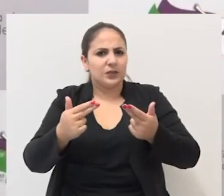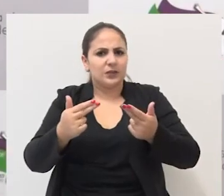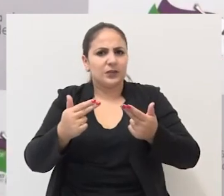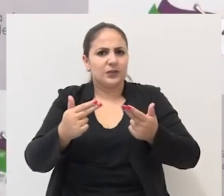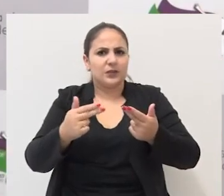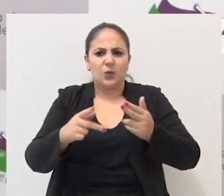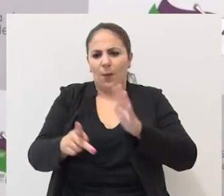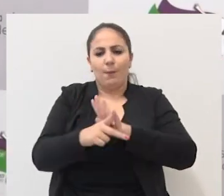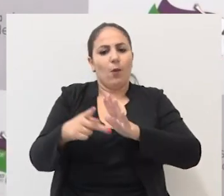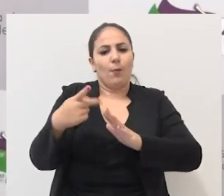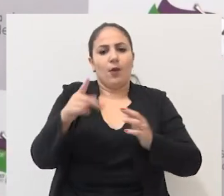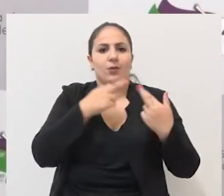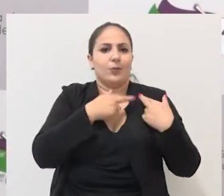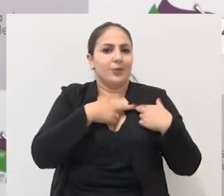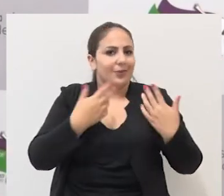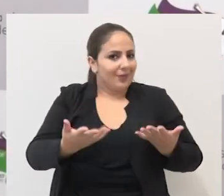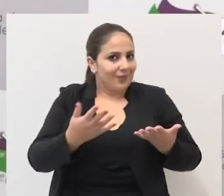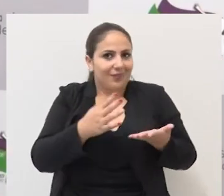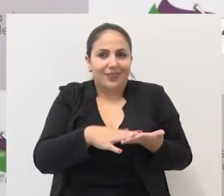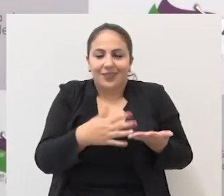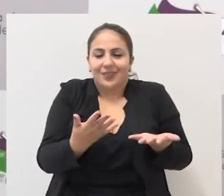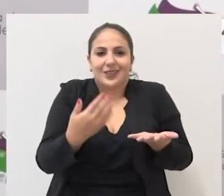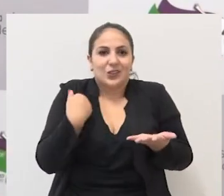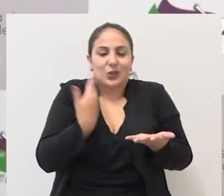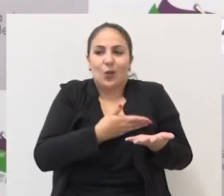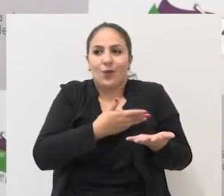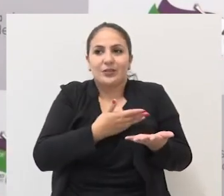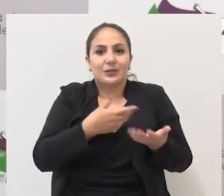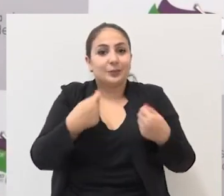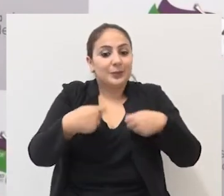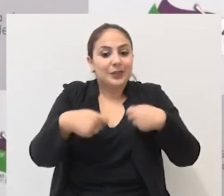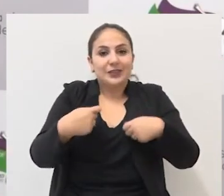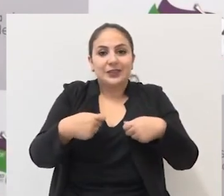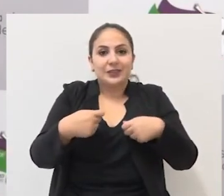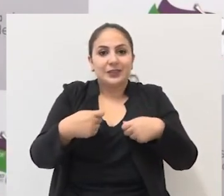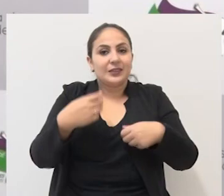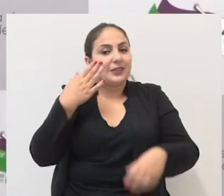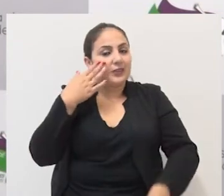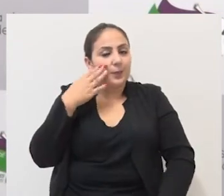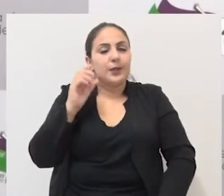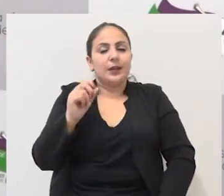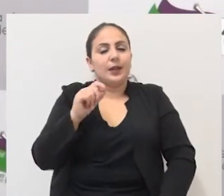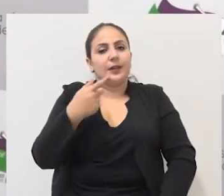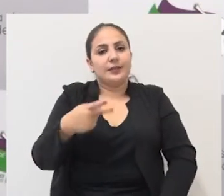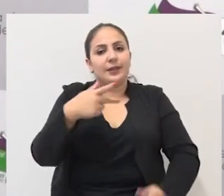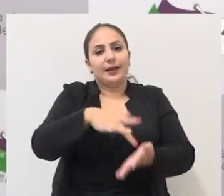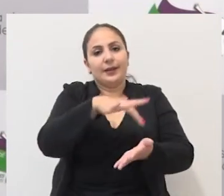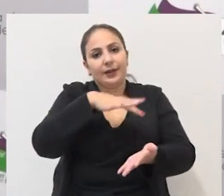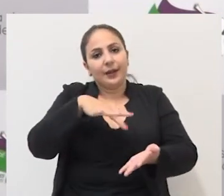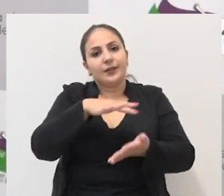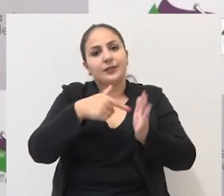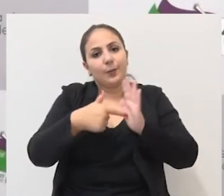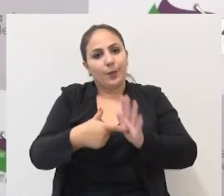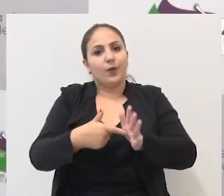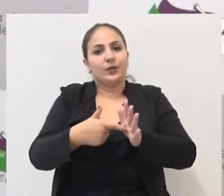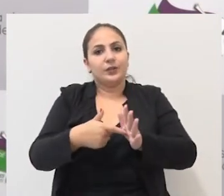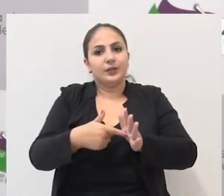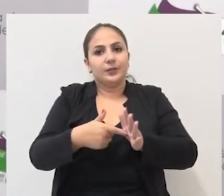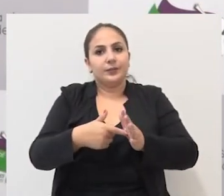não é da alçada deles. Né? Nós simplesmente precisamos considerar essa realidade que se